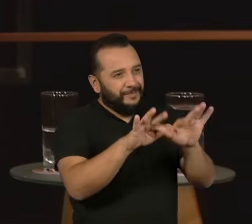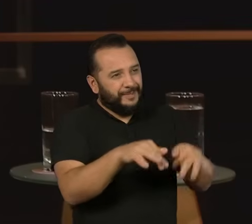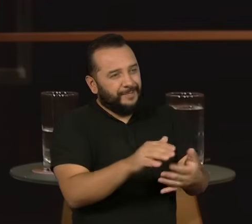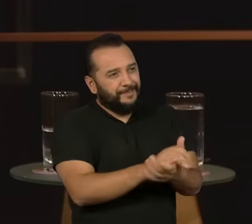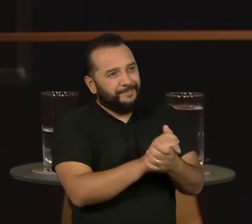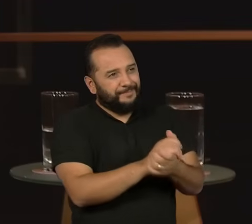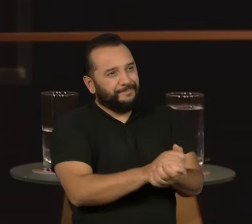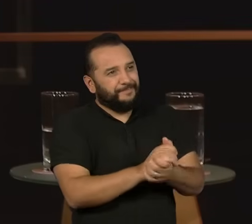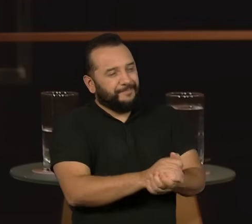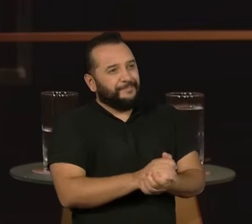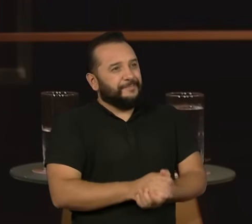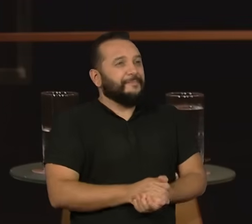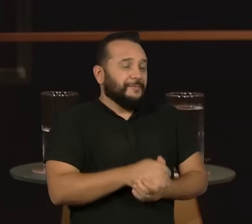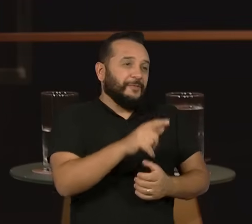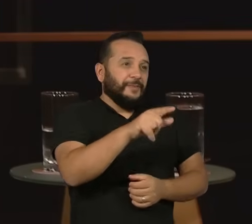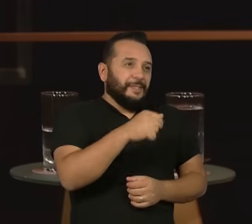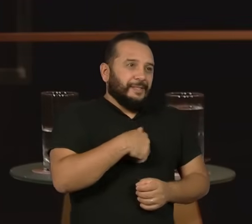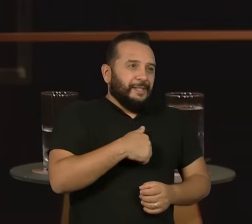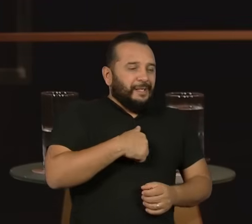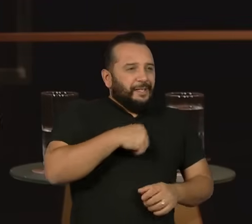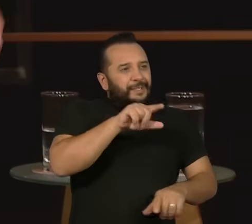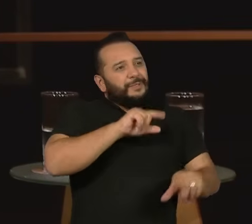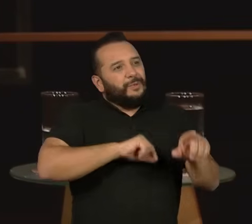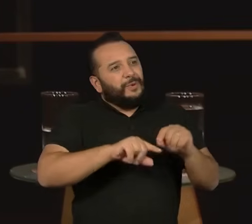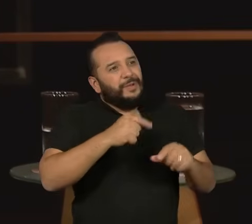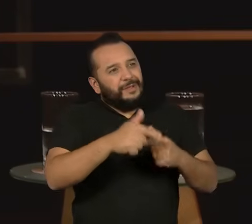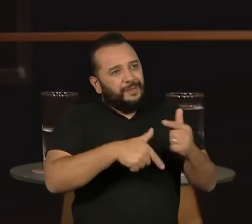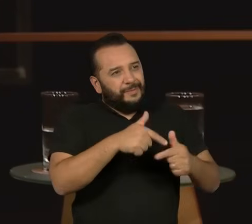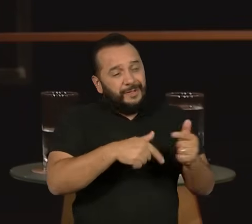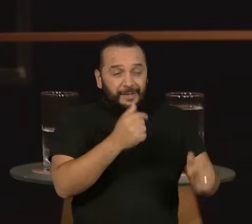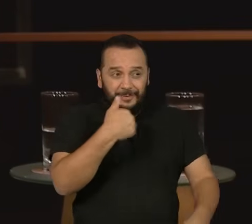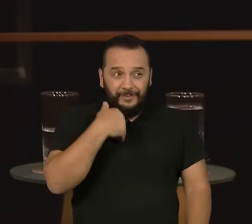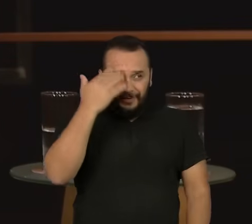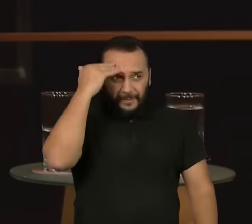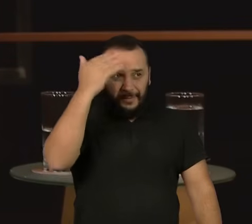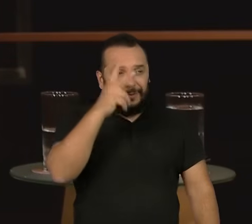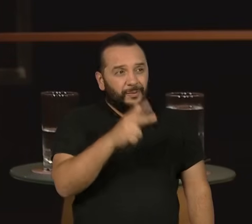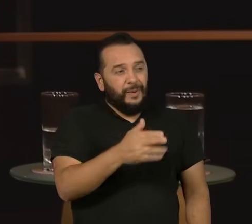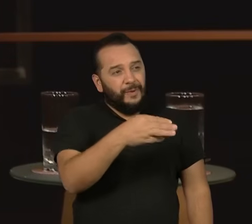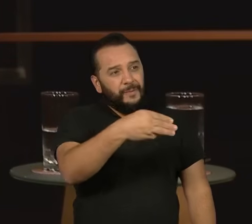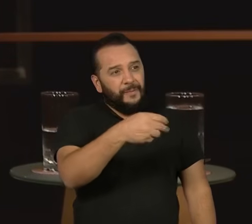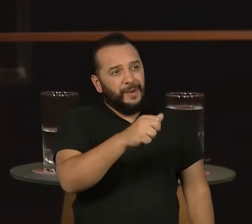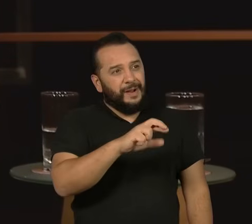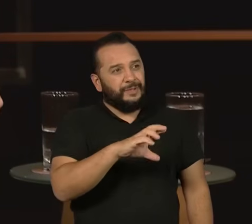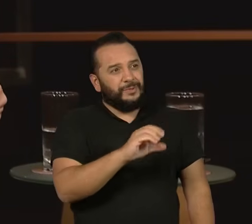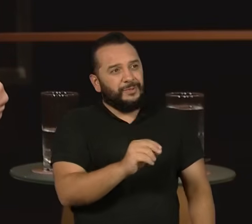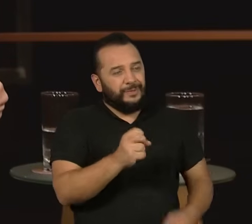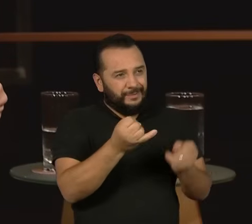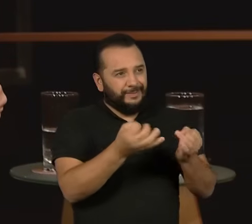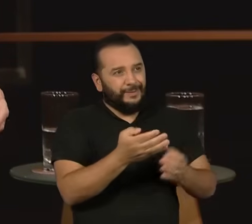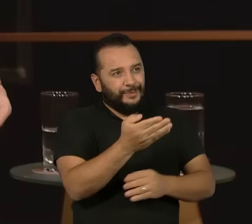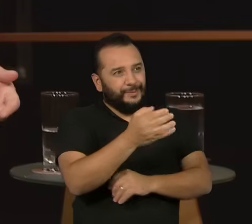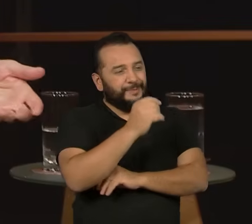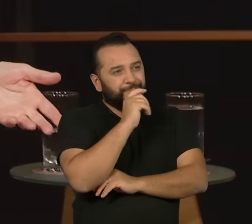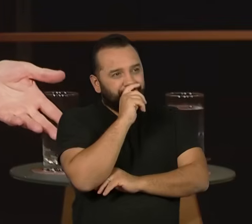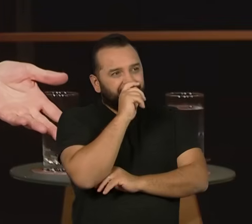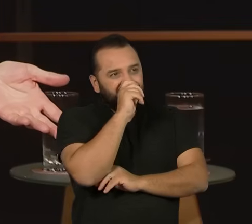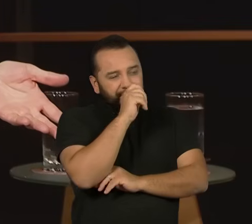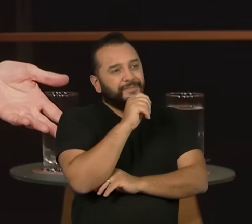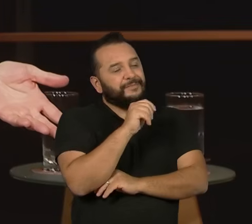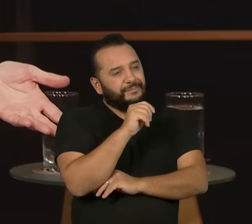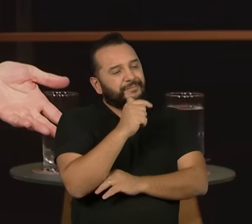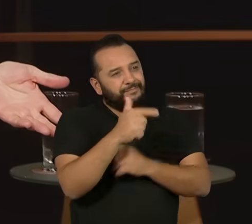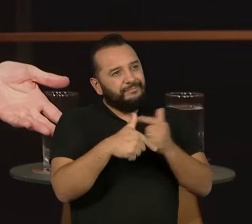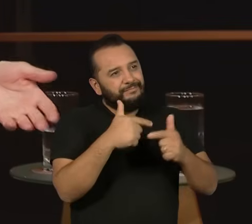escolhas que você tem feito para a sua carreira, pelo sucesso que, como o Márcio mencionou, e o Márcio Macena mencionou, é fruto do